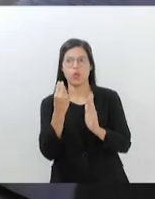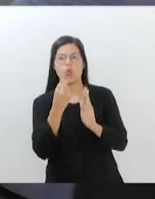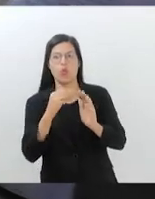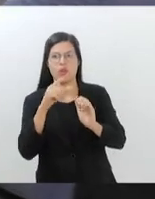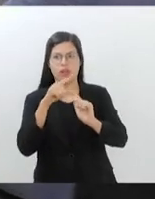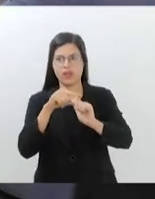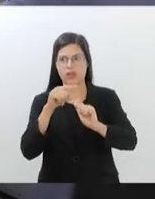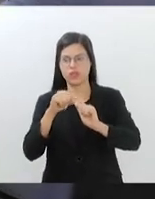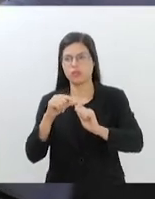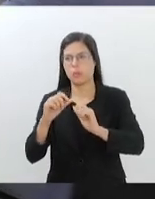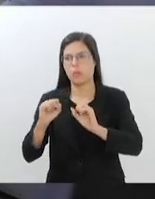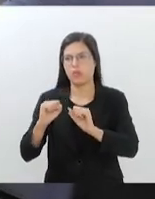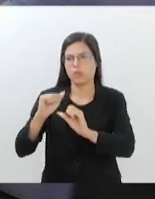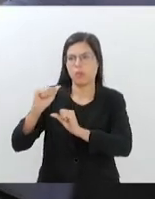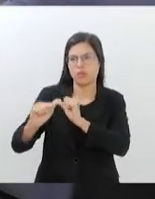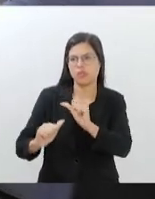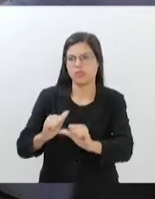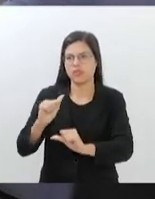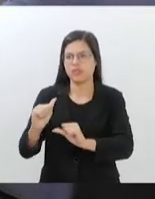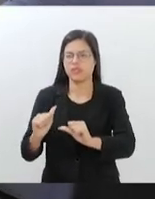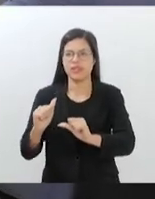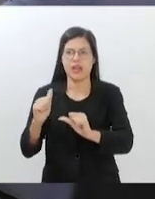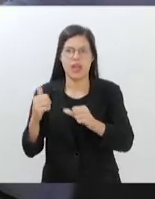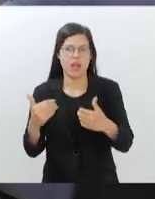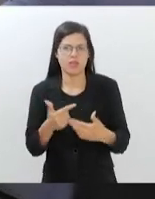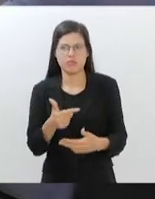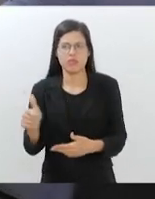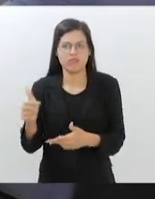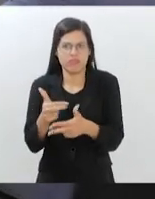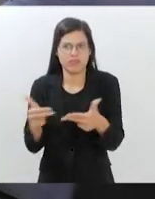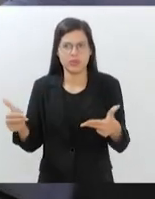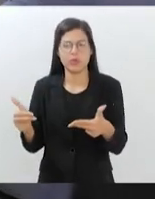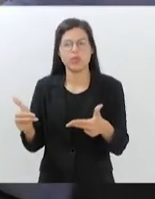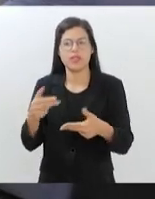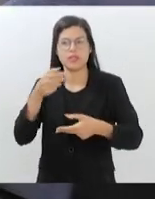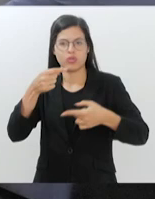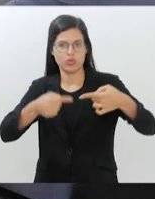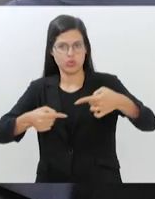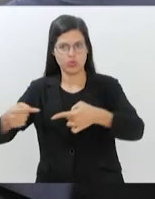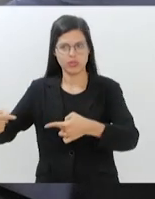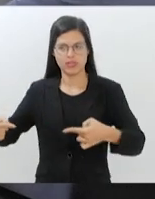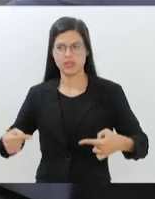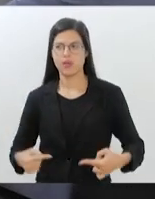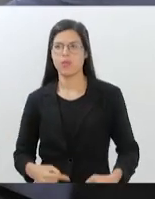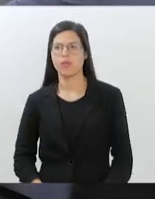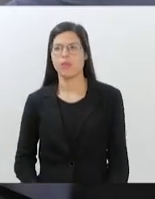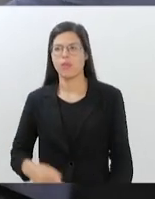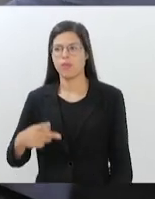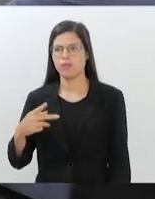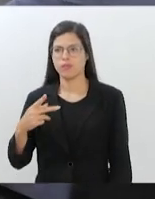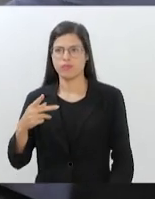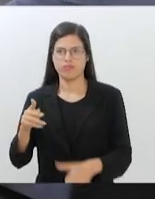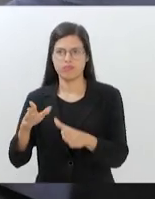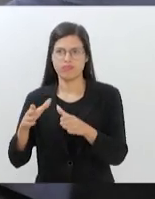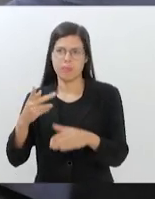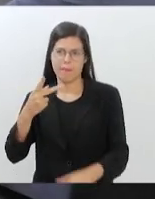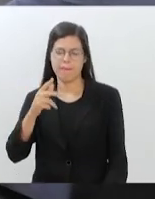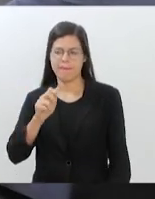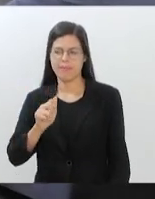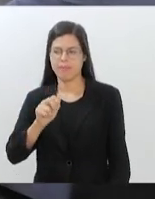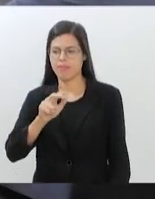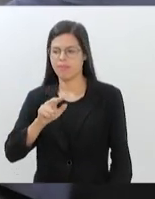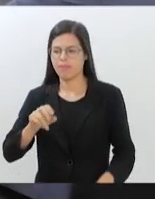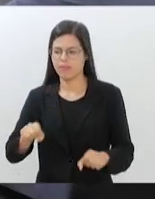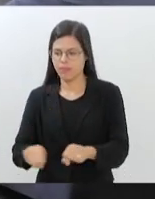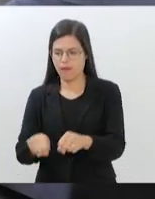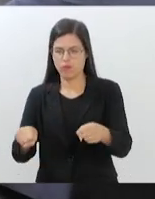etc então juridicidade perfeito em discussão diga assim de Pavuna tá atravessa a rua